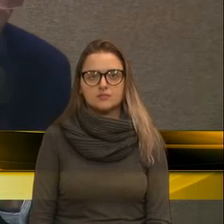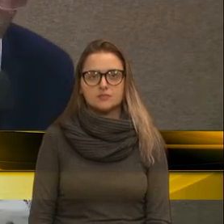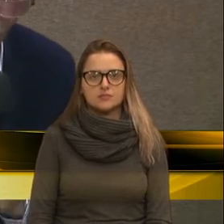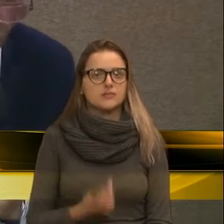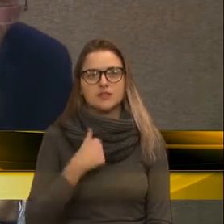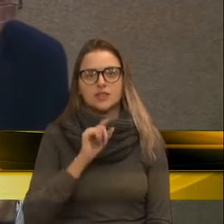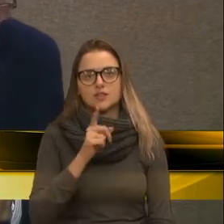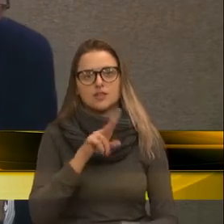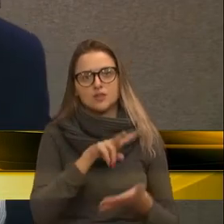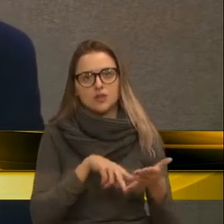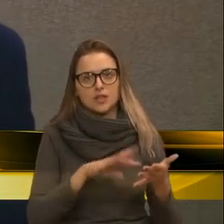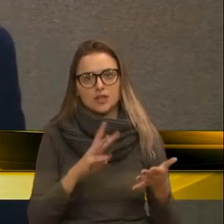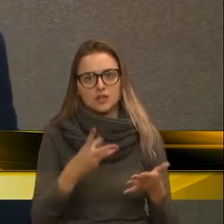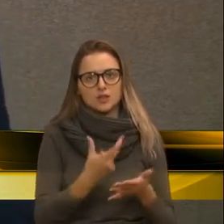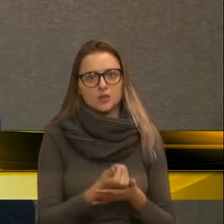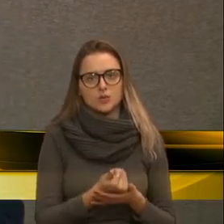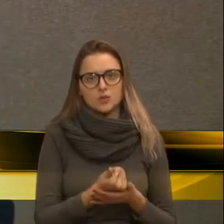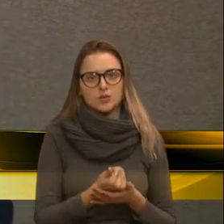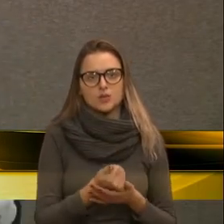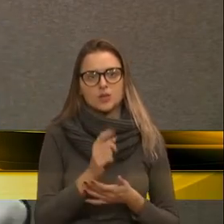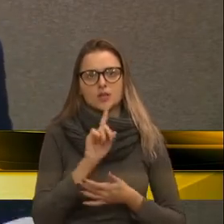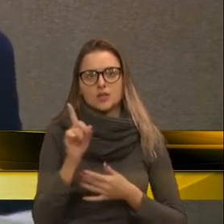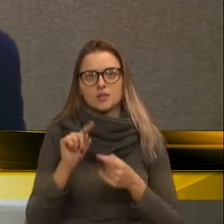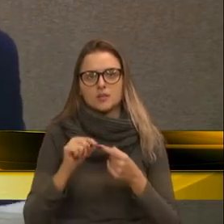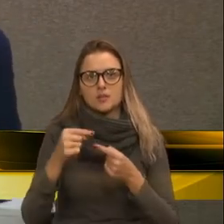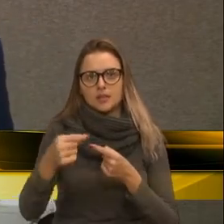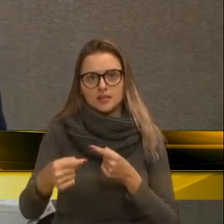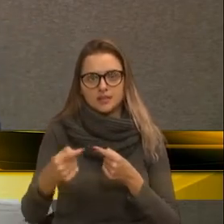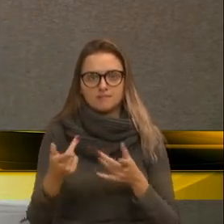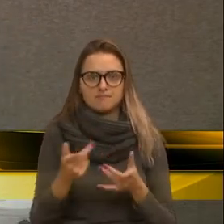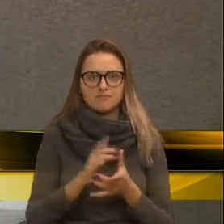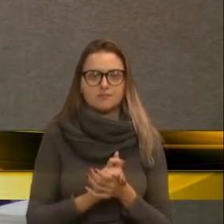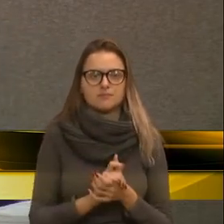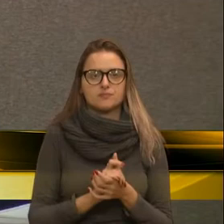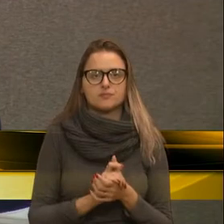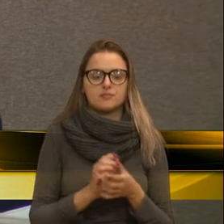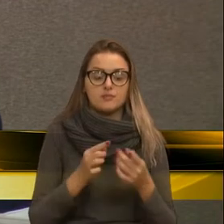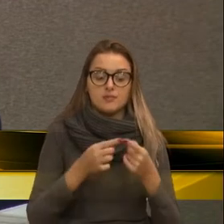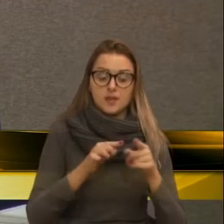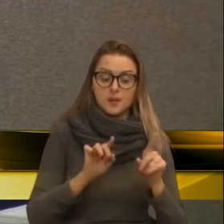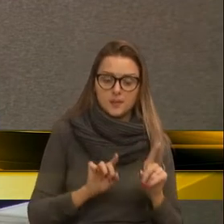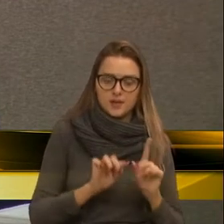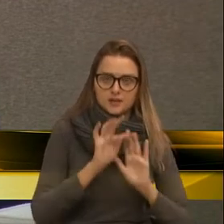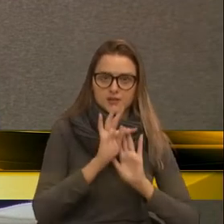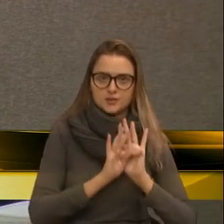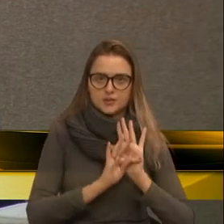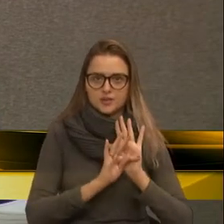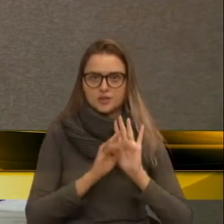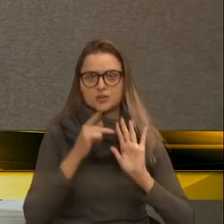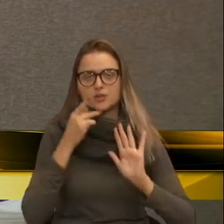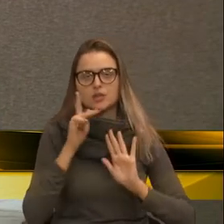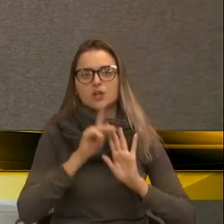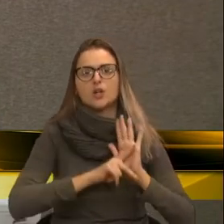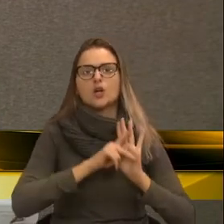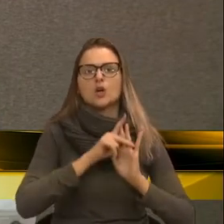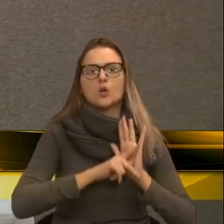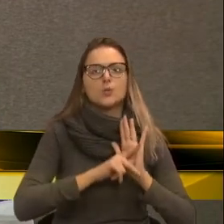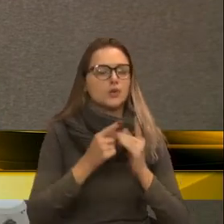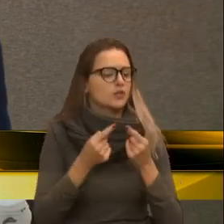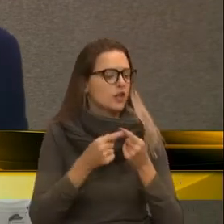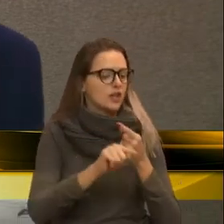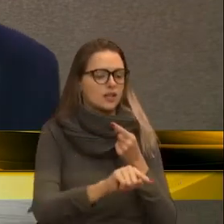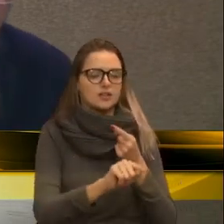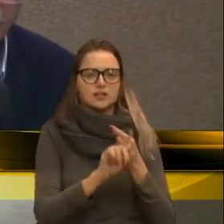não vou ler tudo, até para nós não nos adiantar, né? Mas veja bem, o projeto diverge do